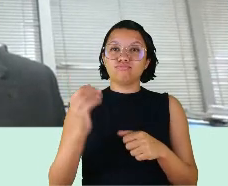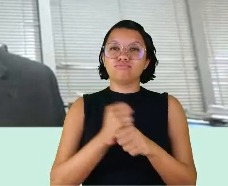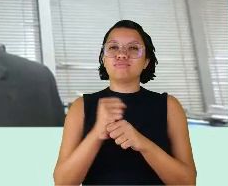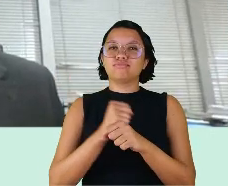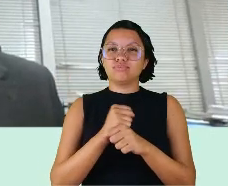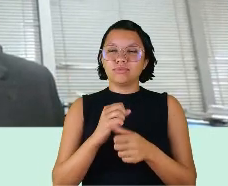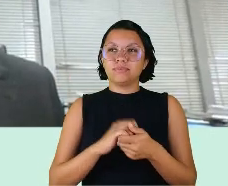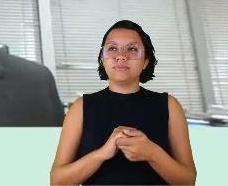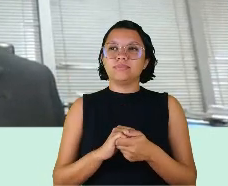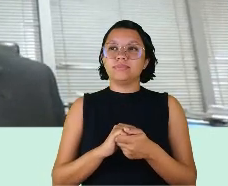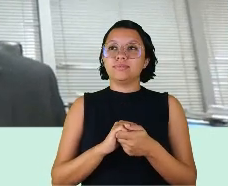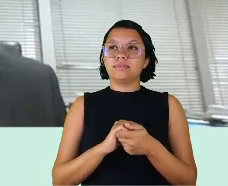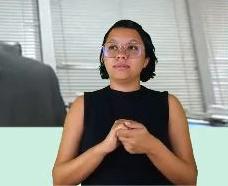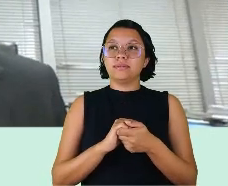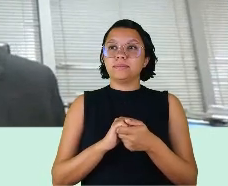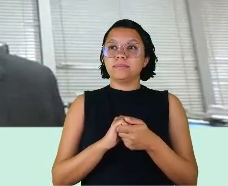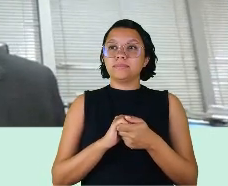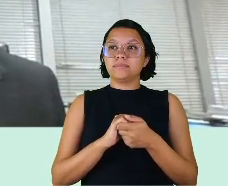né?